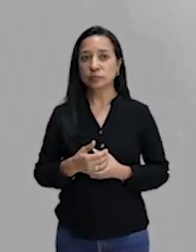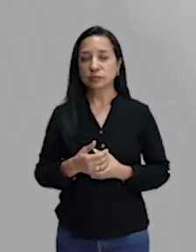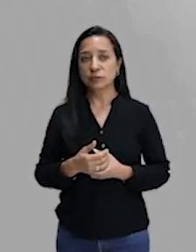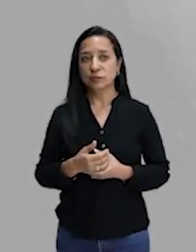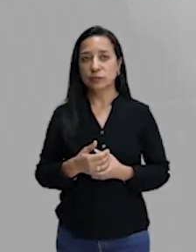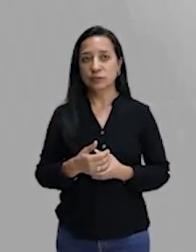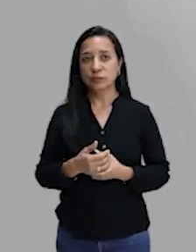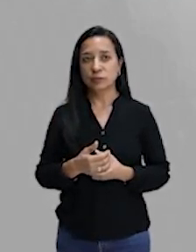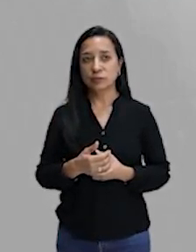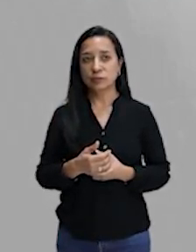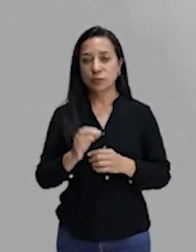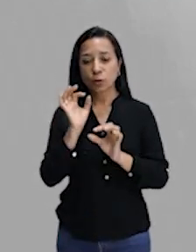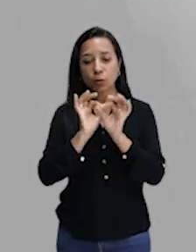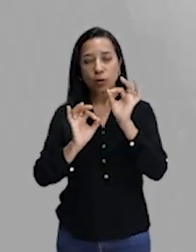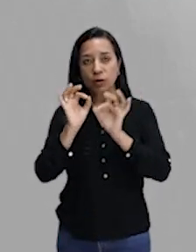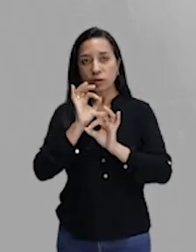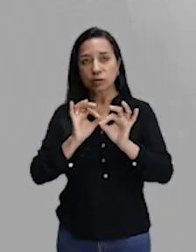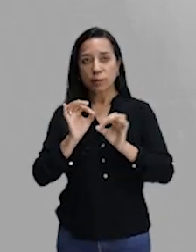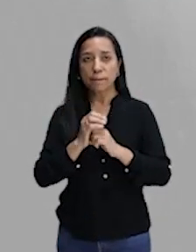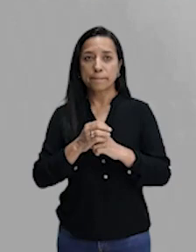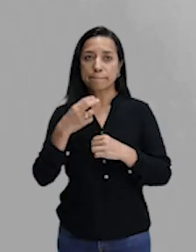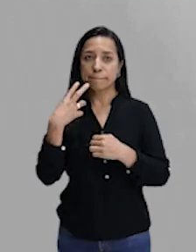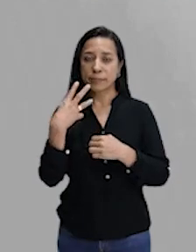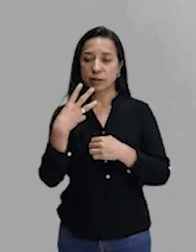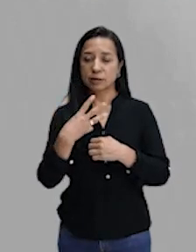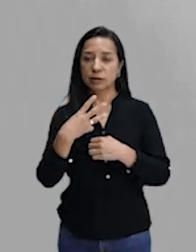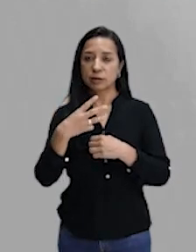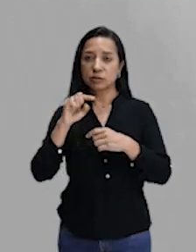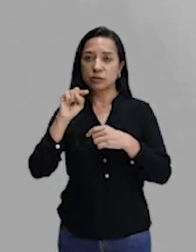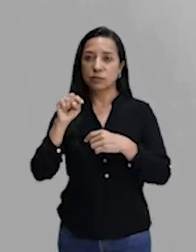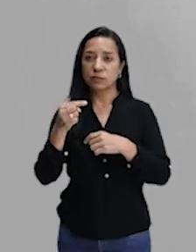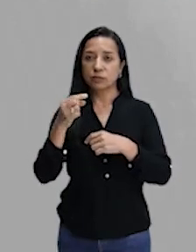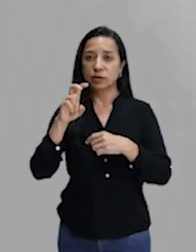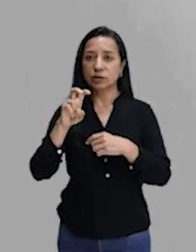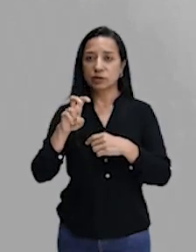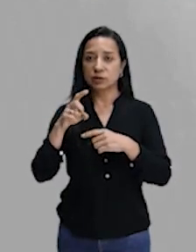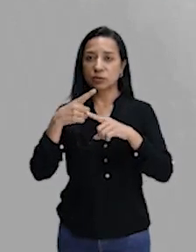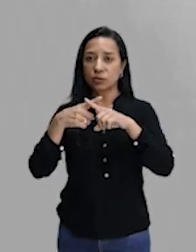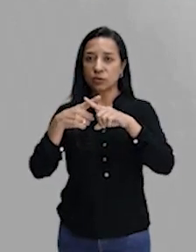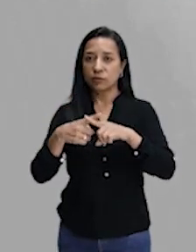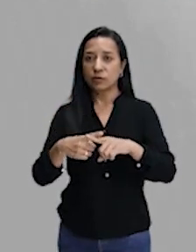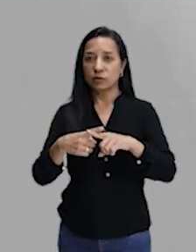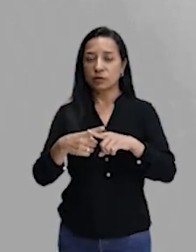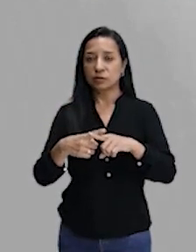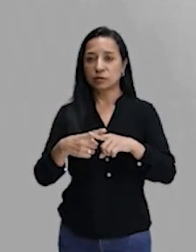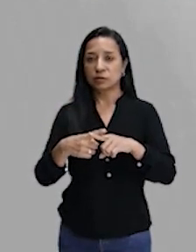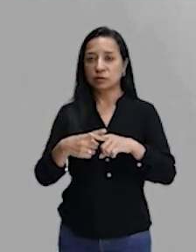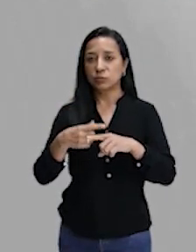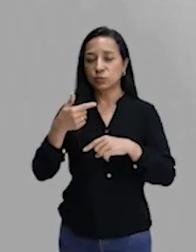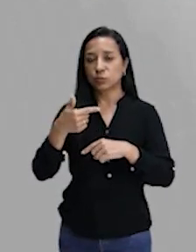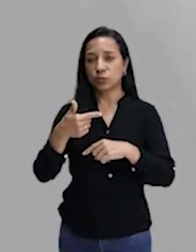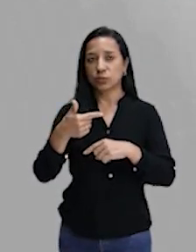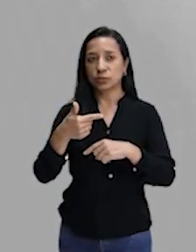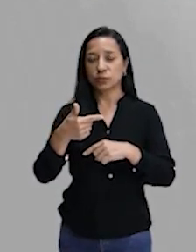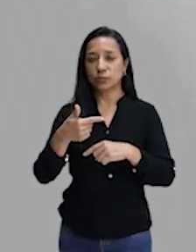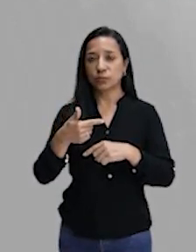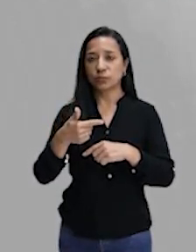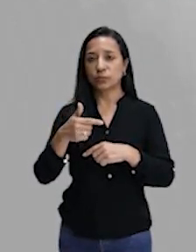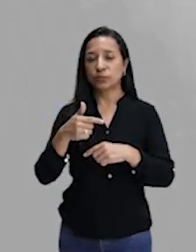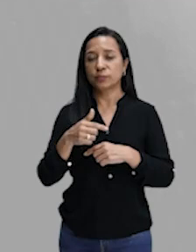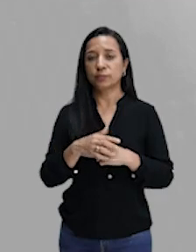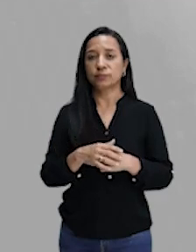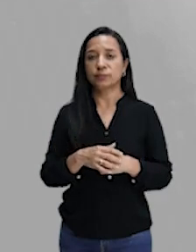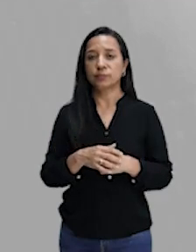ficar vou armar aqui ó 3,5 multiplicado por 12 certo